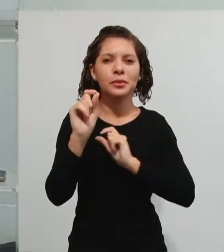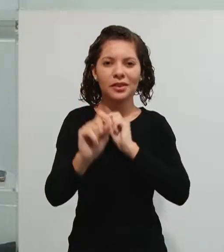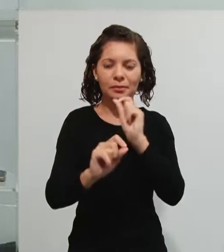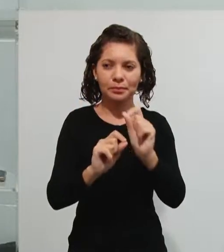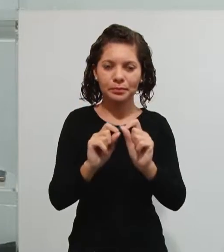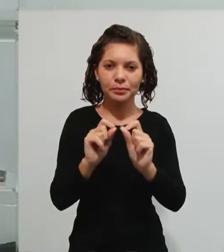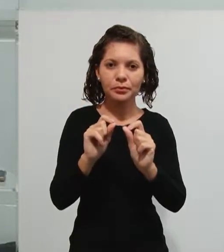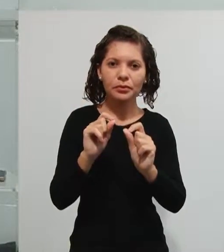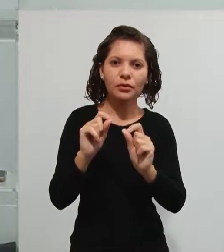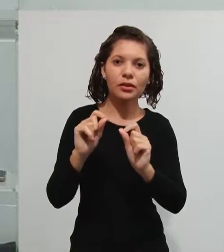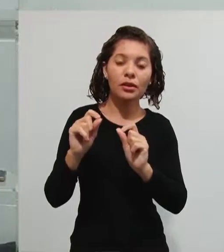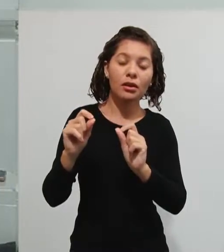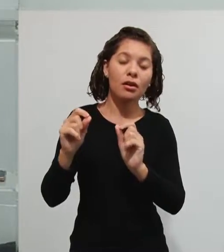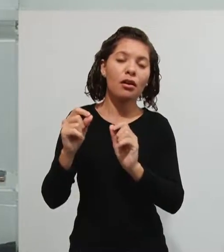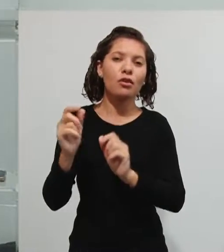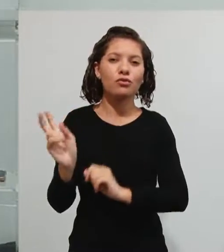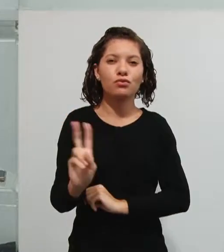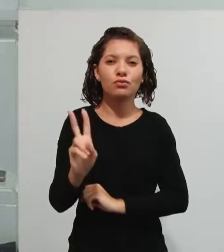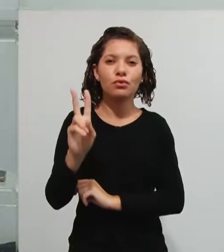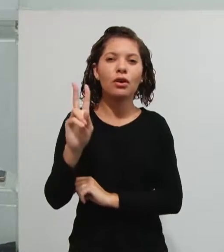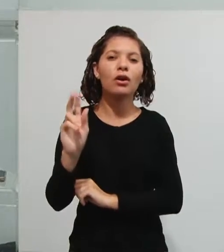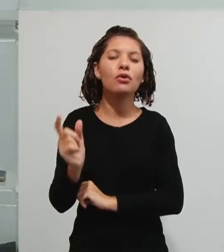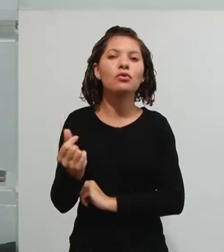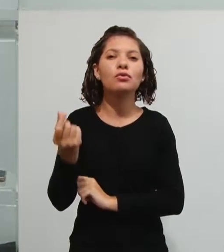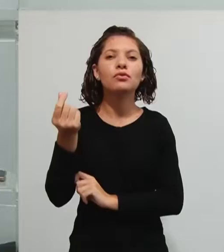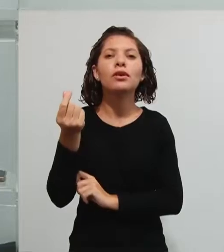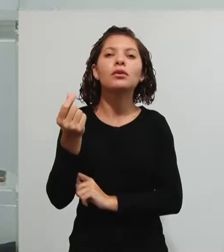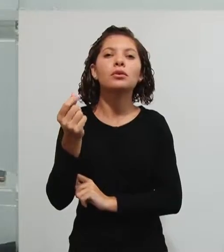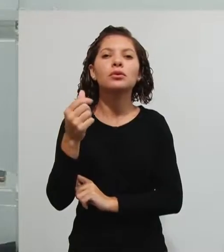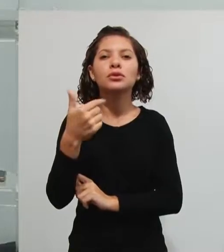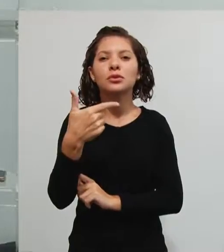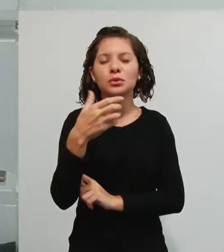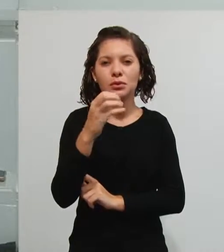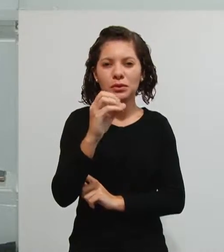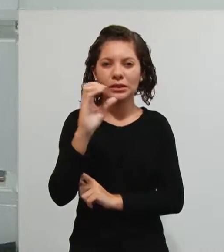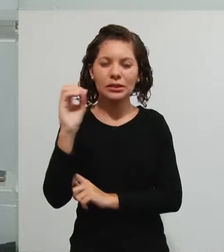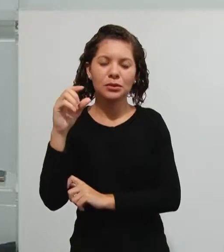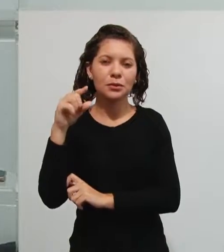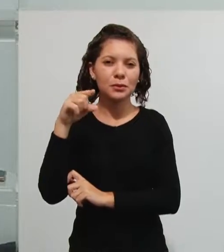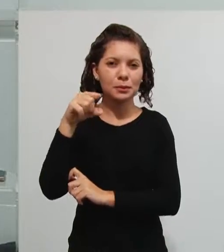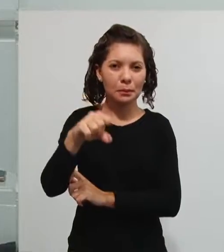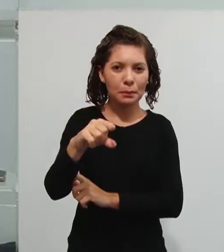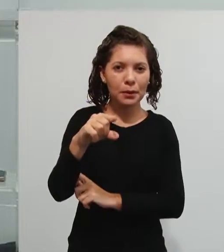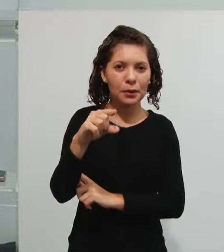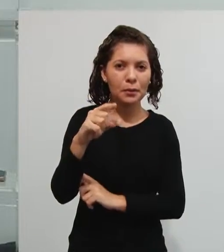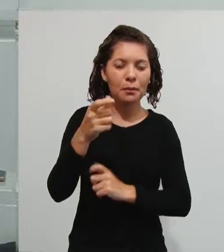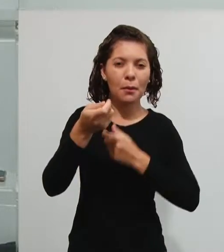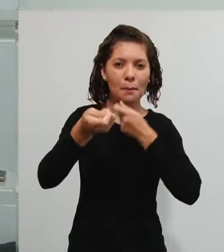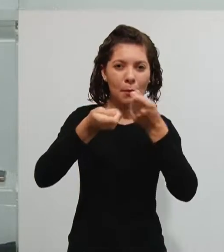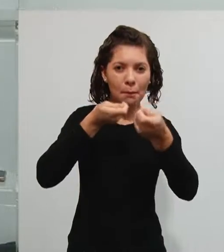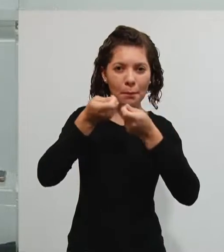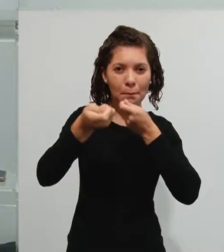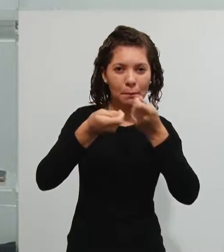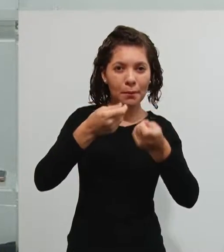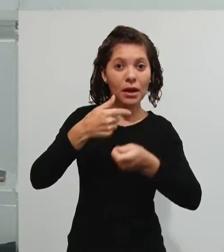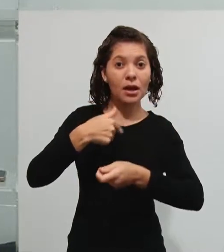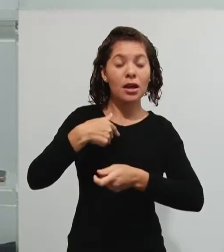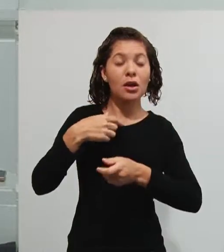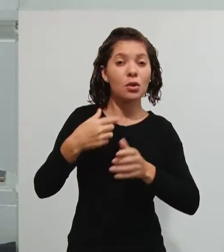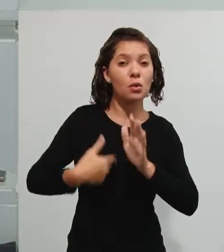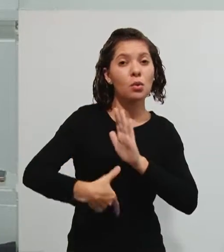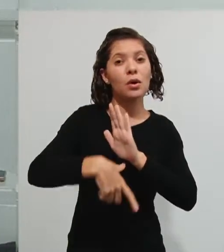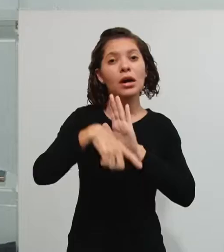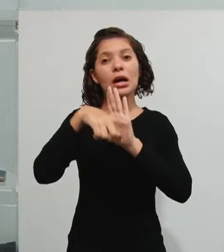valor de R$200 mil, no controle dessa operação eu preciso saber lá na